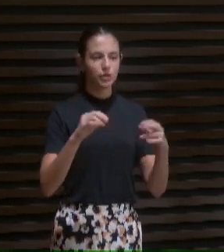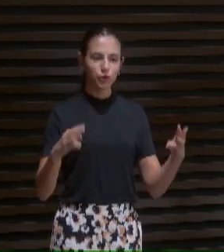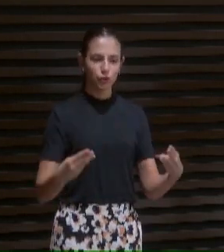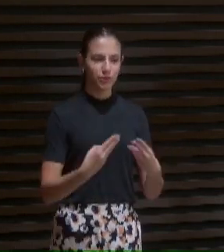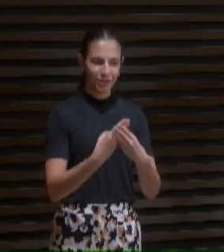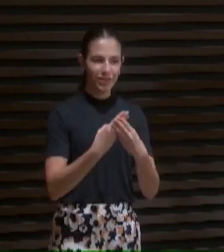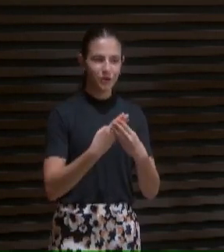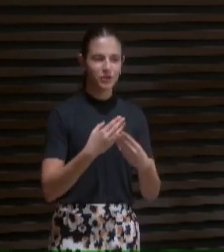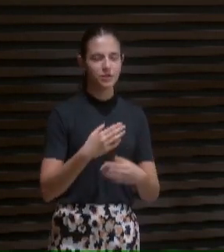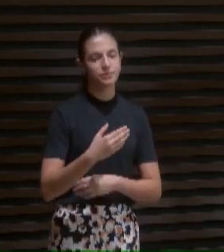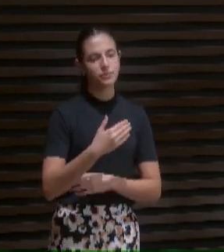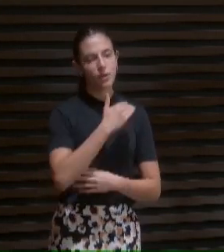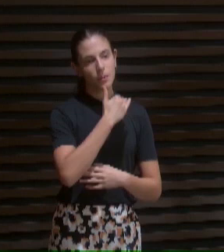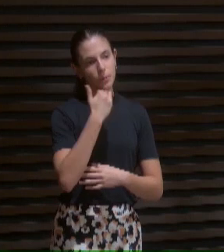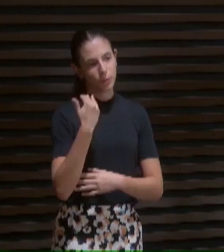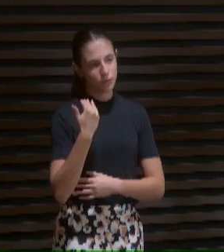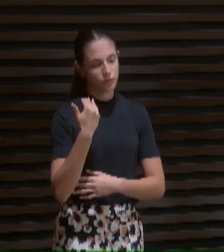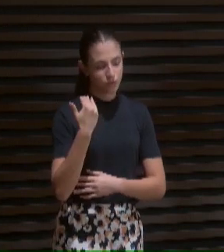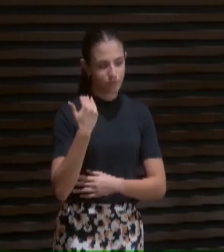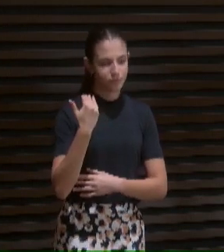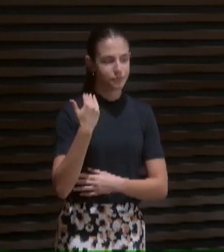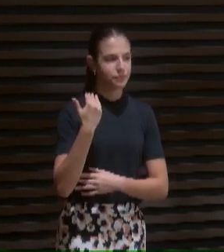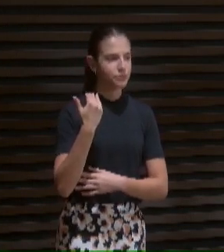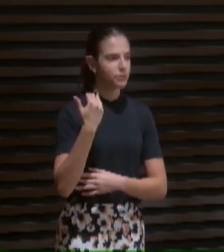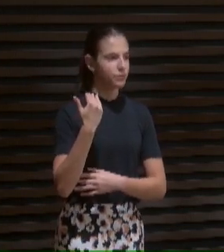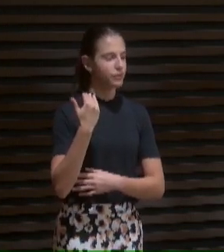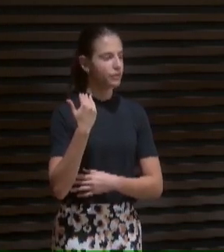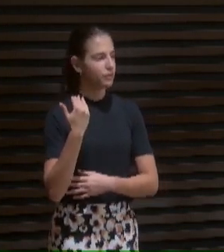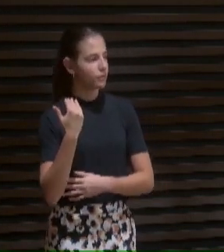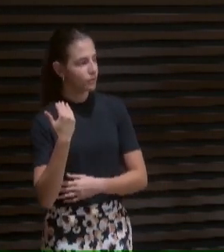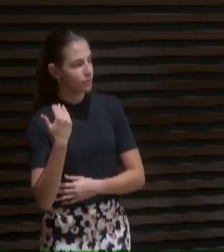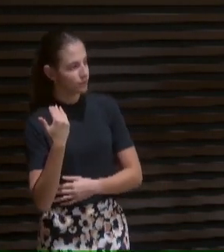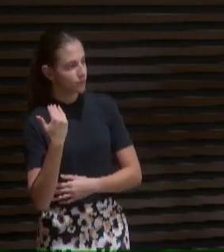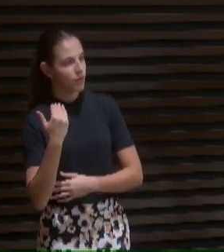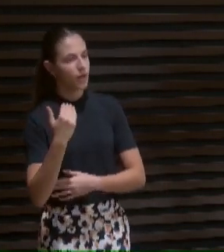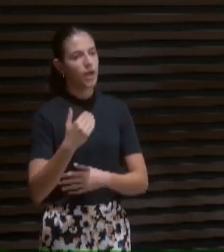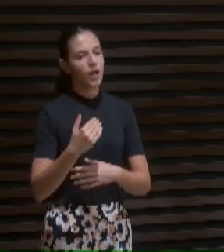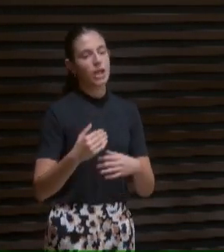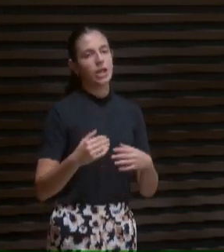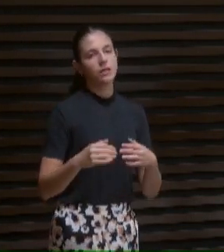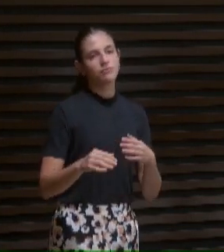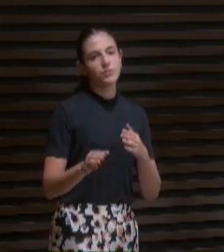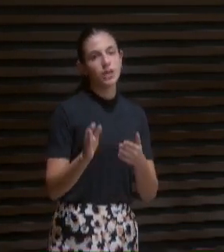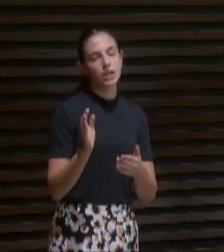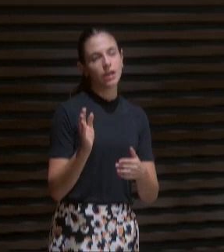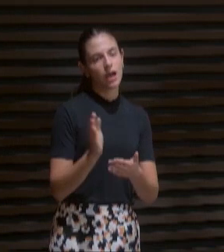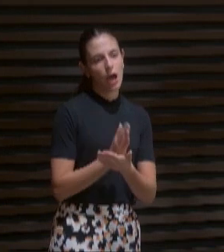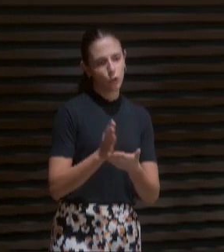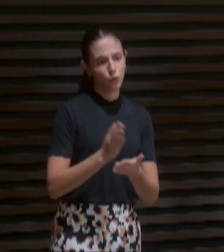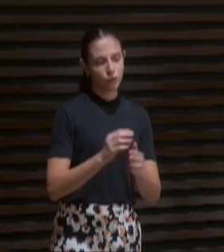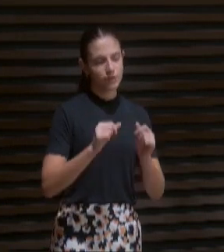foram mortos, aqueles judeus, e outros tantos se espalharam pelo